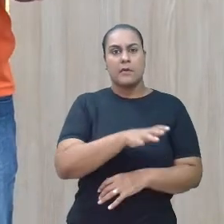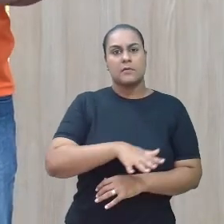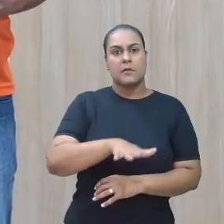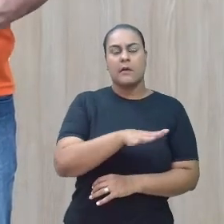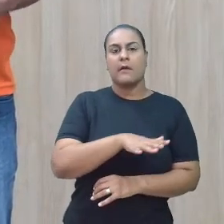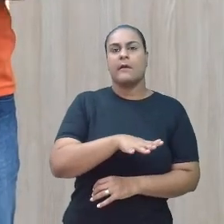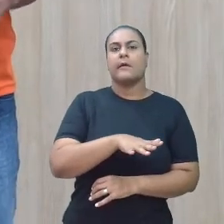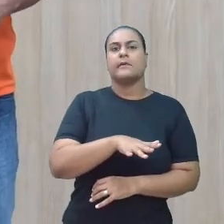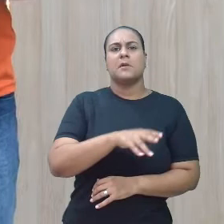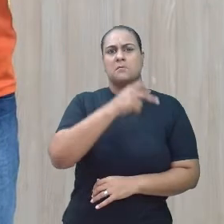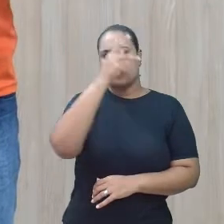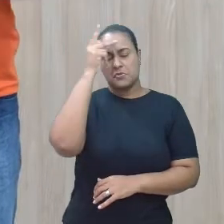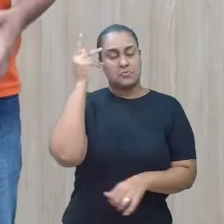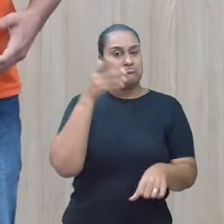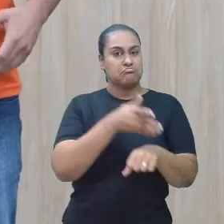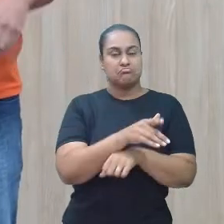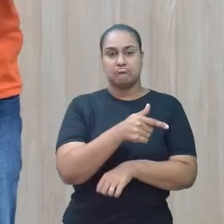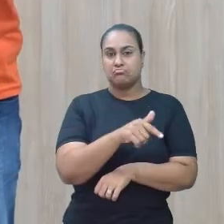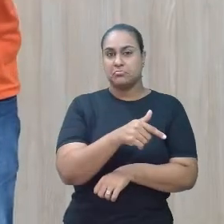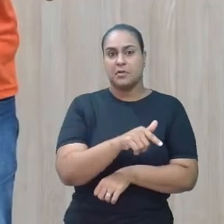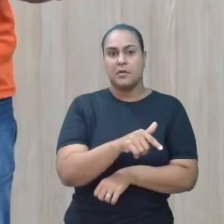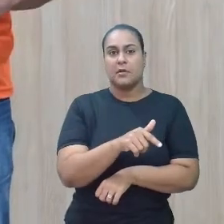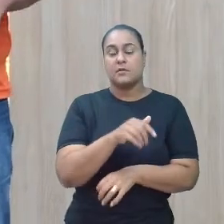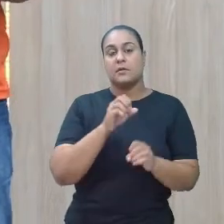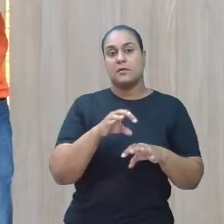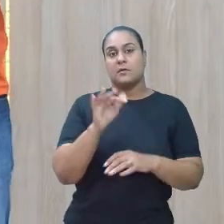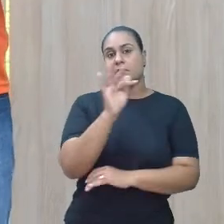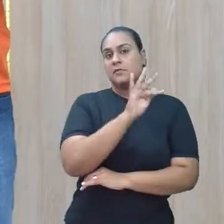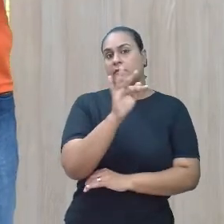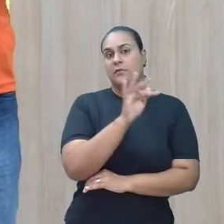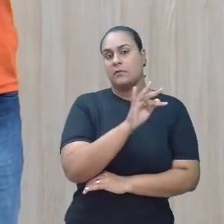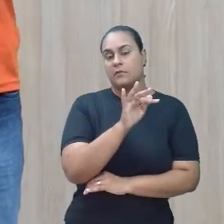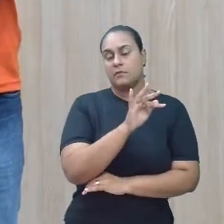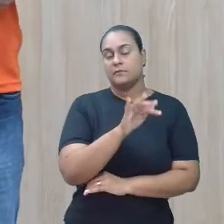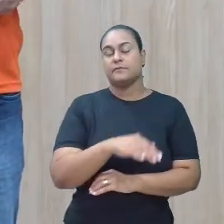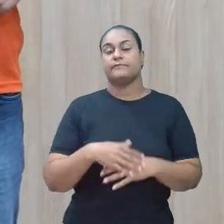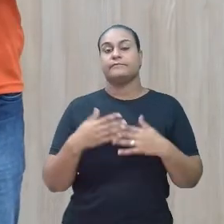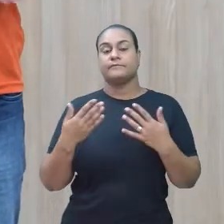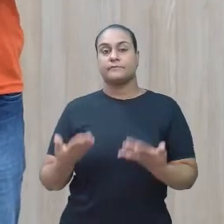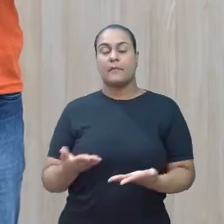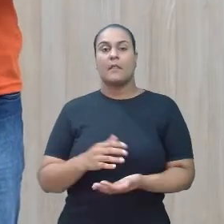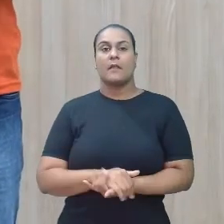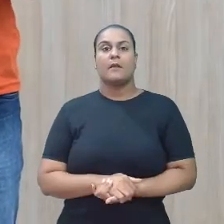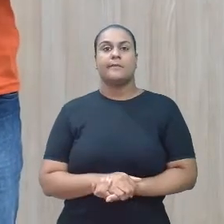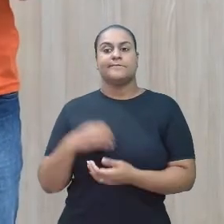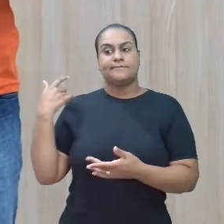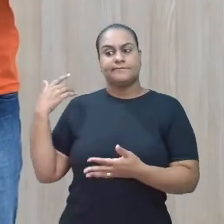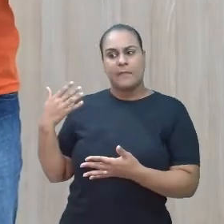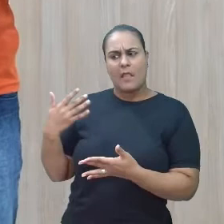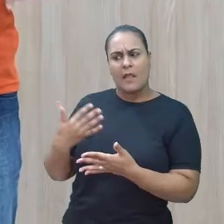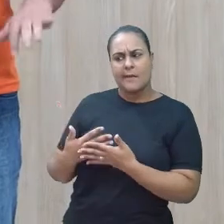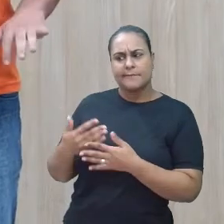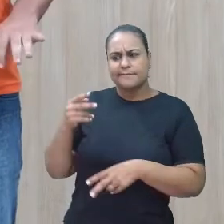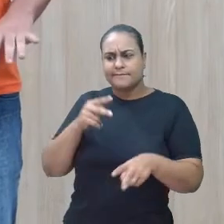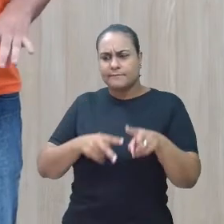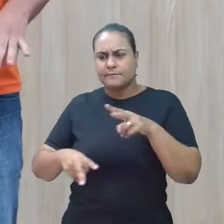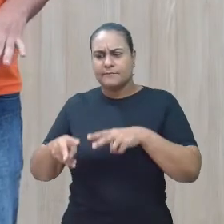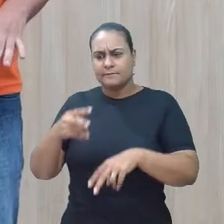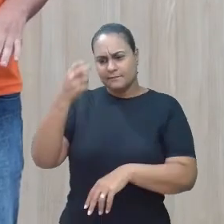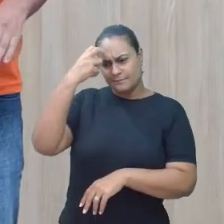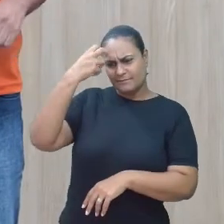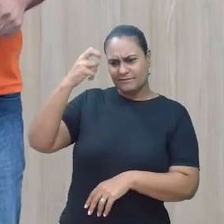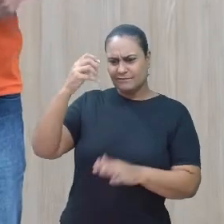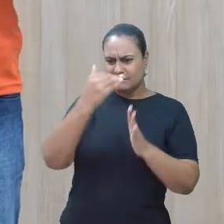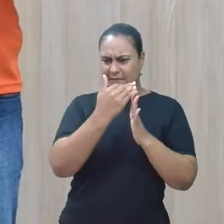não tiveram acesso a uma educação formal, não tem um estudo, enfim. E aí, durante muito tempo, se observou essa cultura como algo